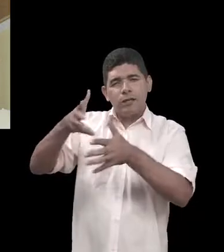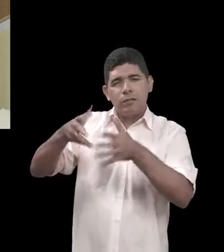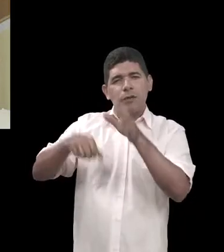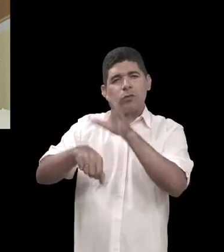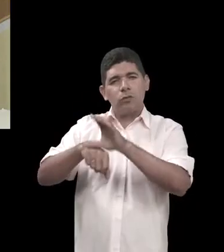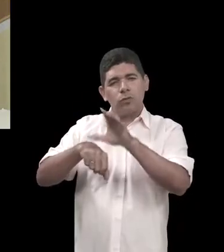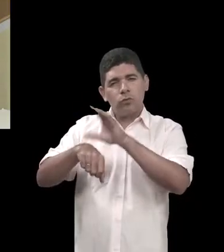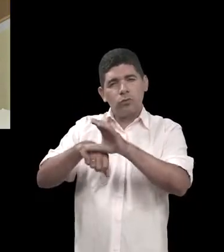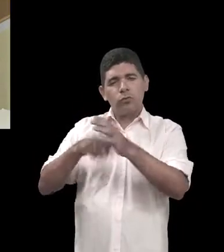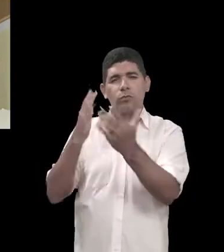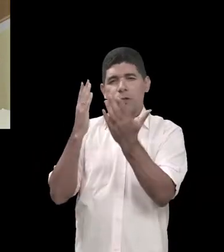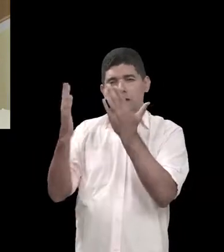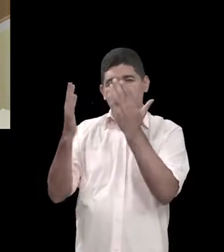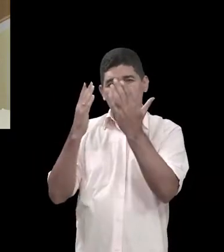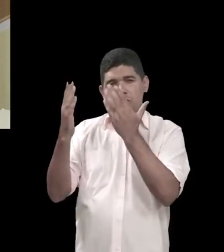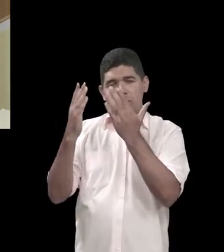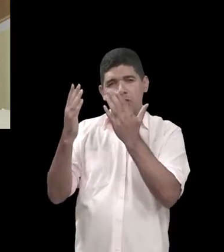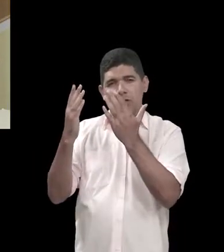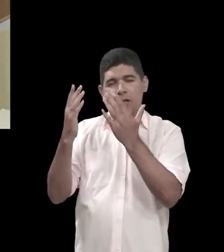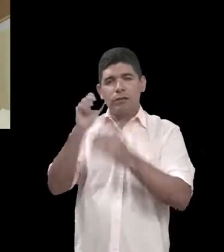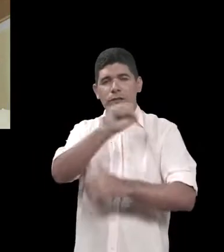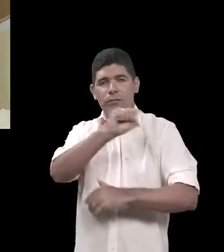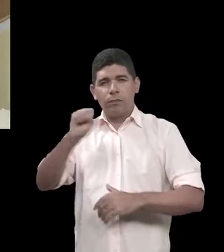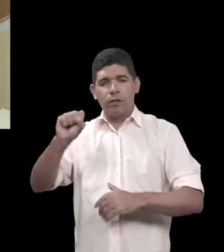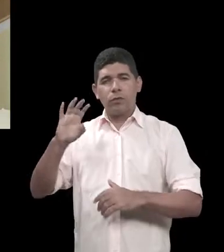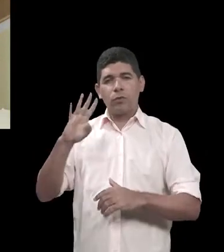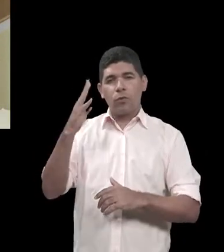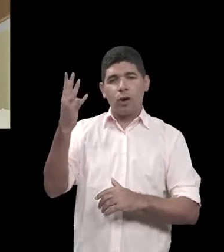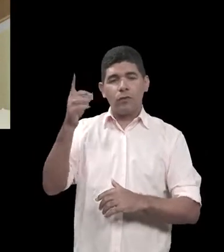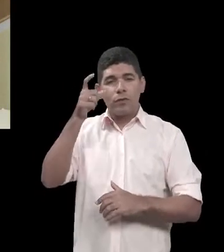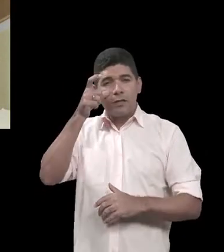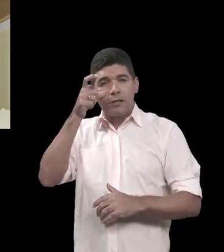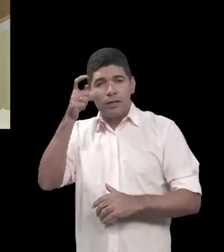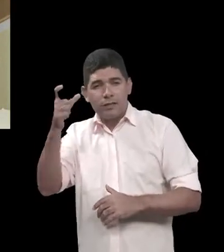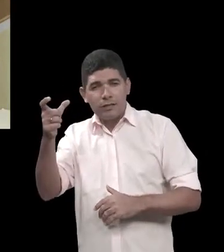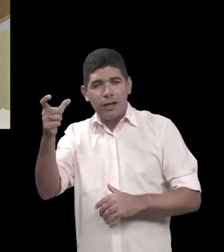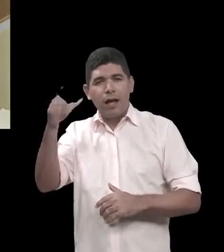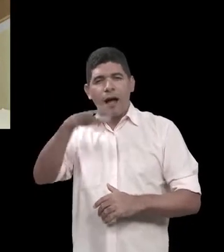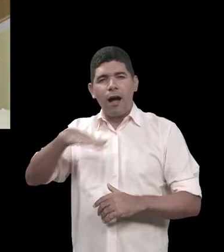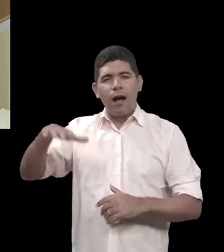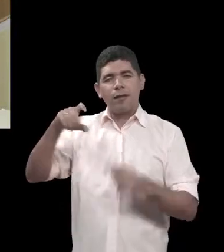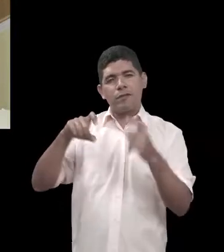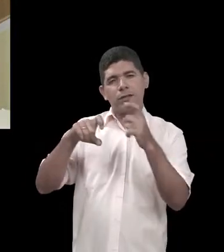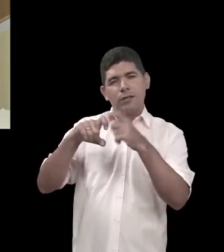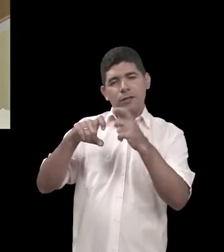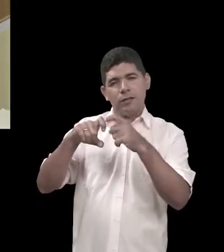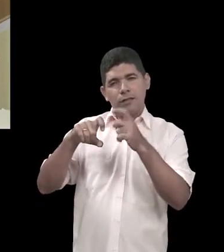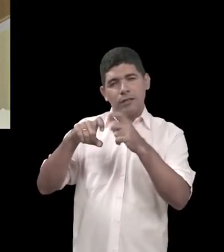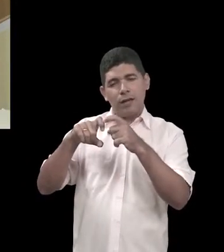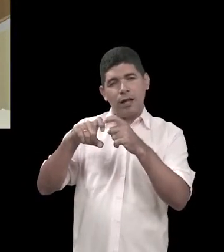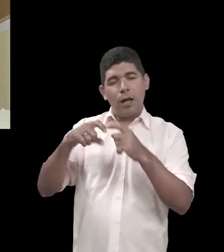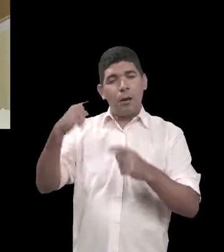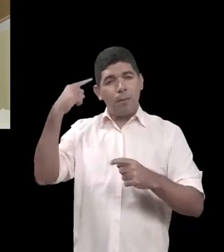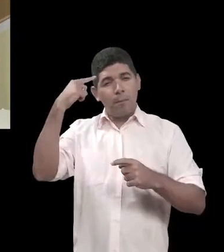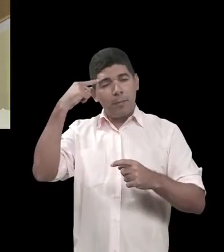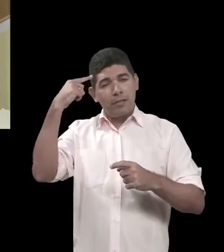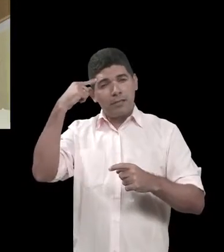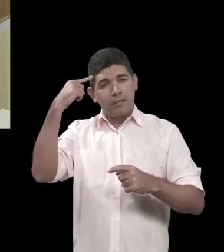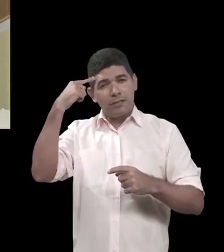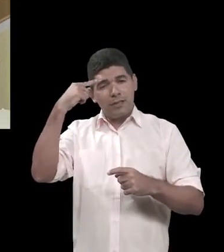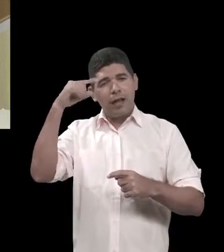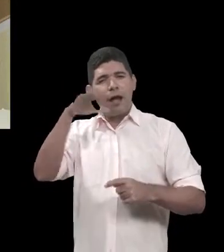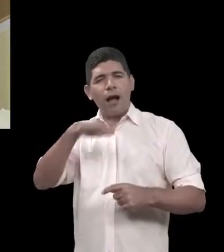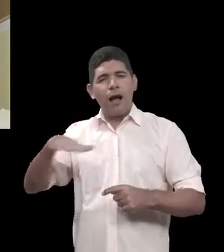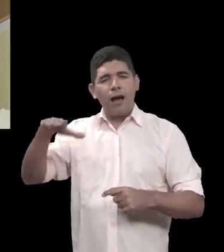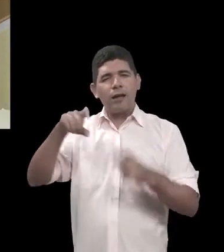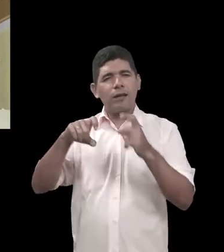curso e comecei a me interessar pela área clínica, o trabalho clínico, e aí como a clínica ela é voltada no espaço da comunicação,